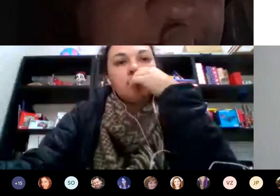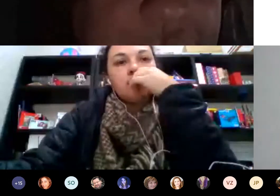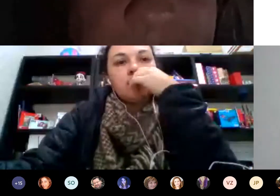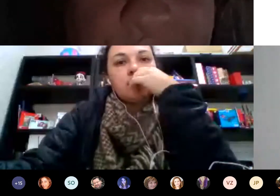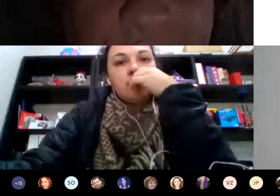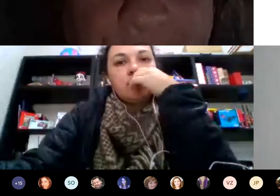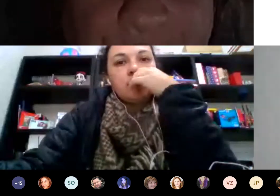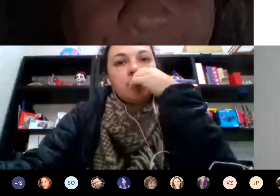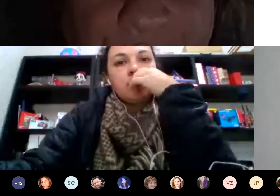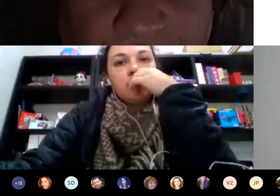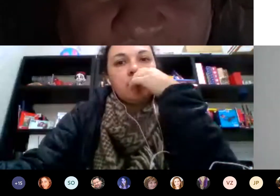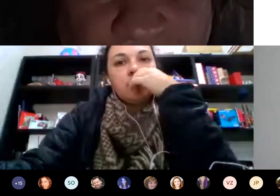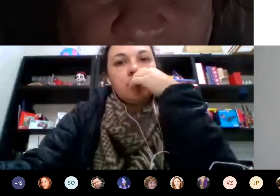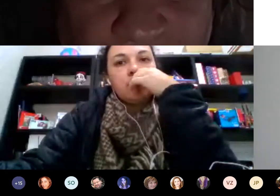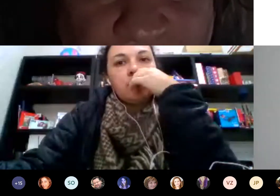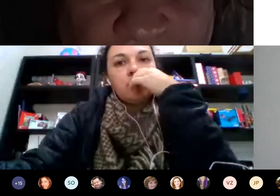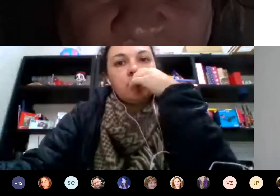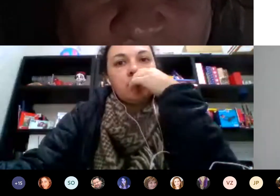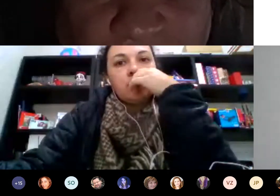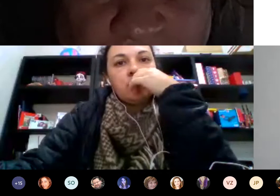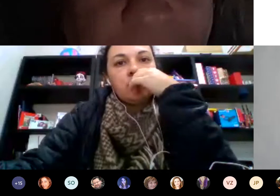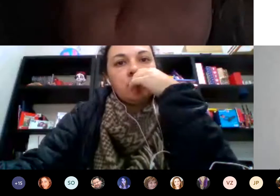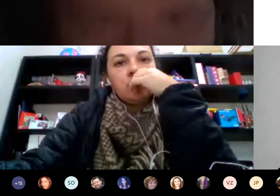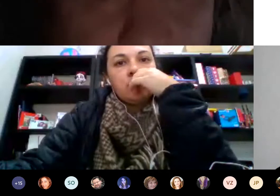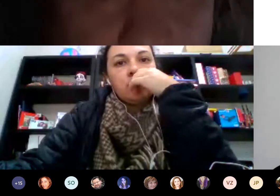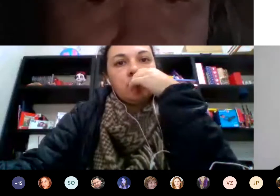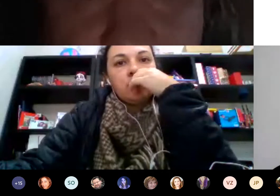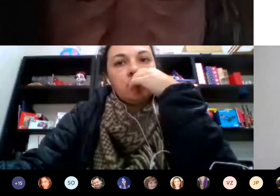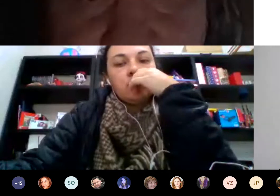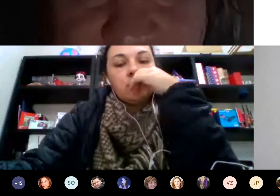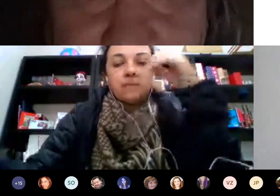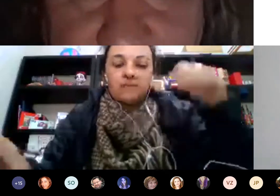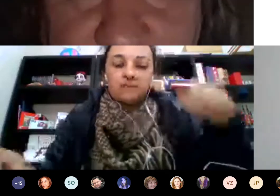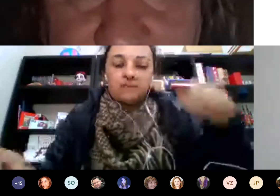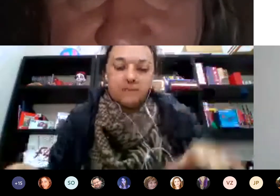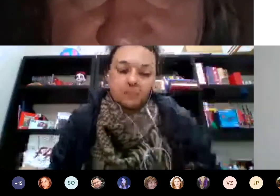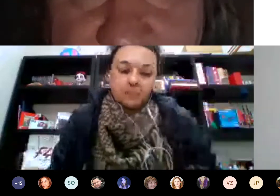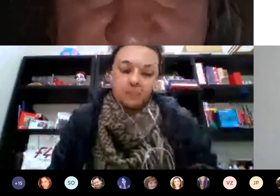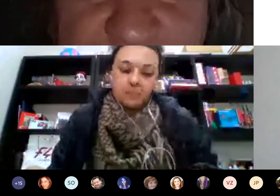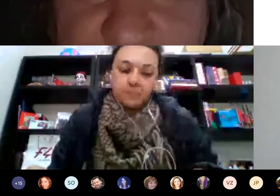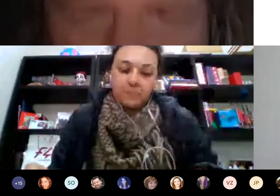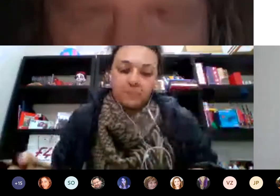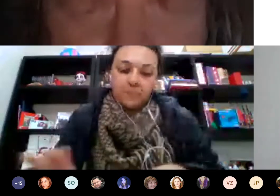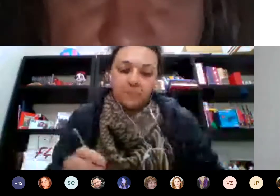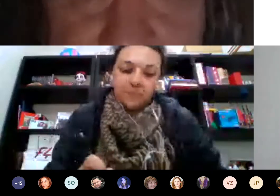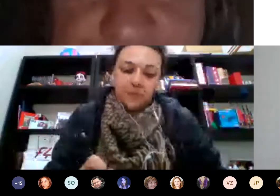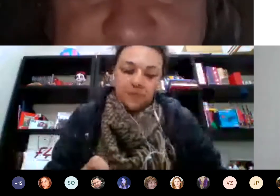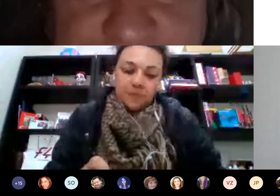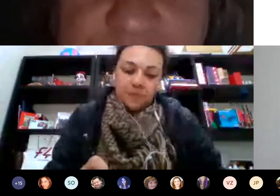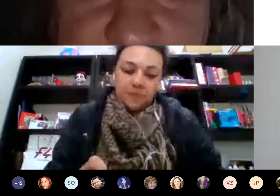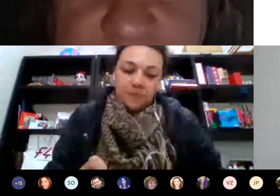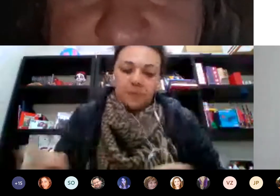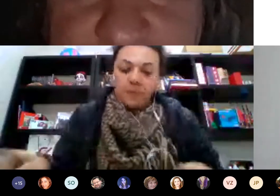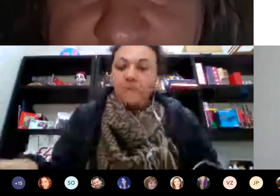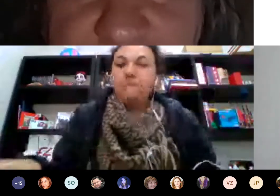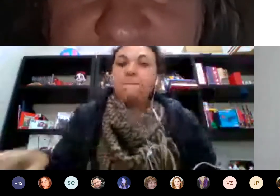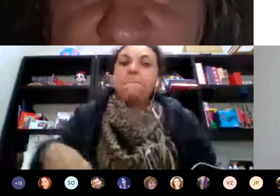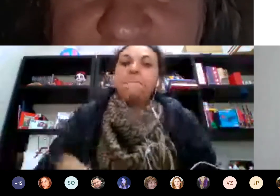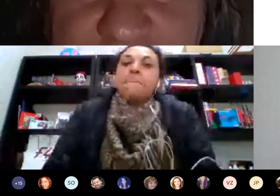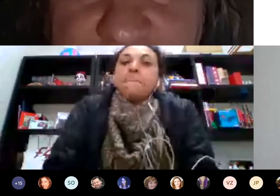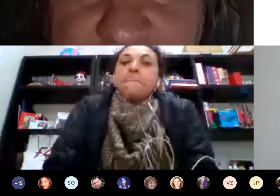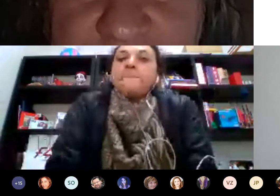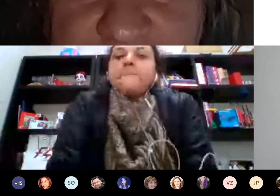se tu permite, a gente, né, gravou, obviamente, a gente já tinha falado sobre isso, e vai disponibilizar para o pessoal, porque tem gente que estava aqui e disse que